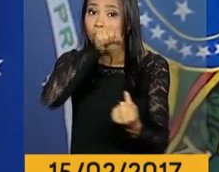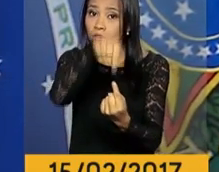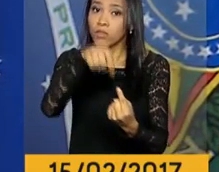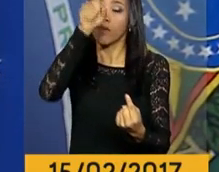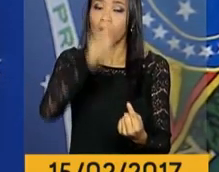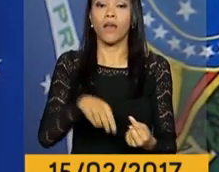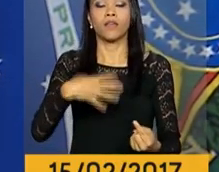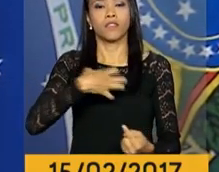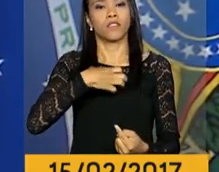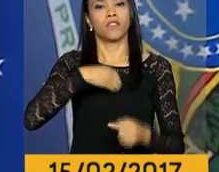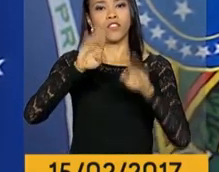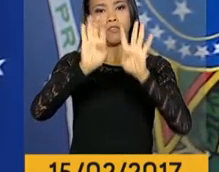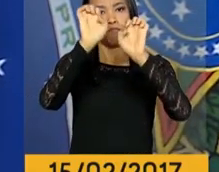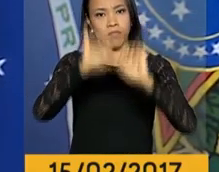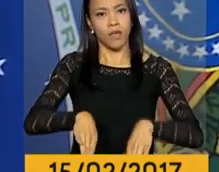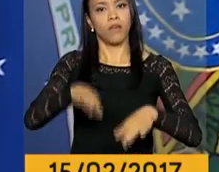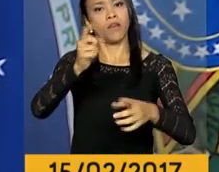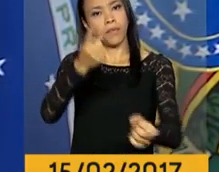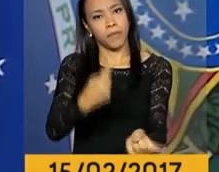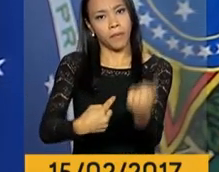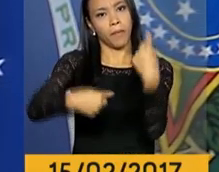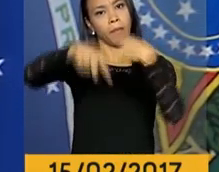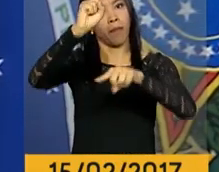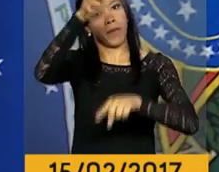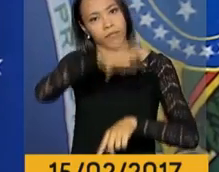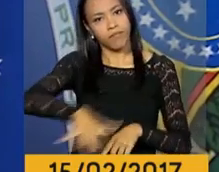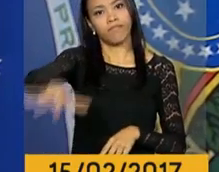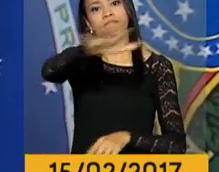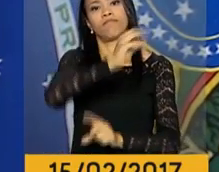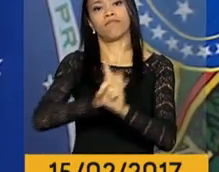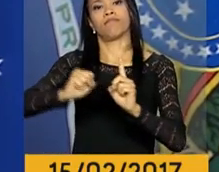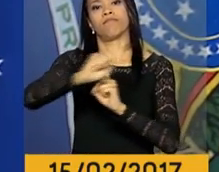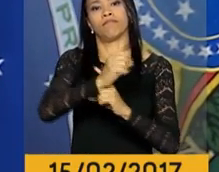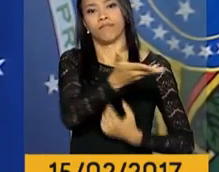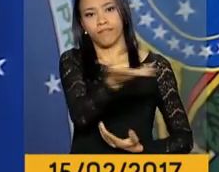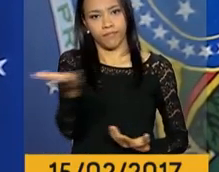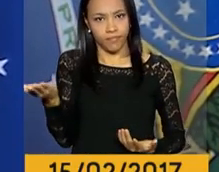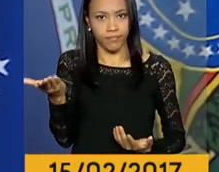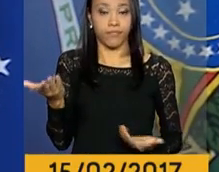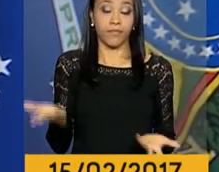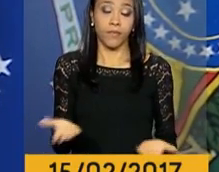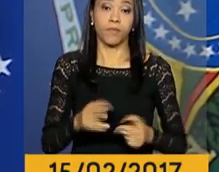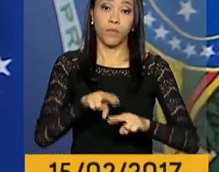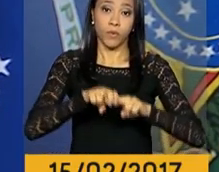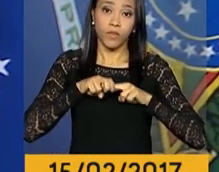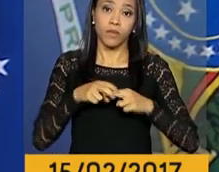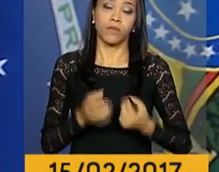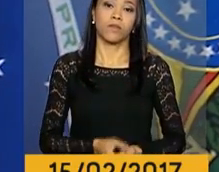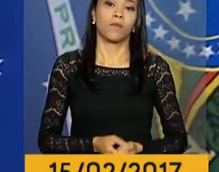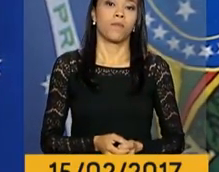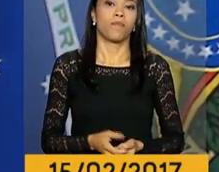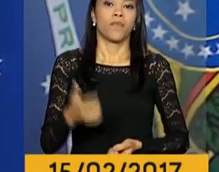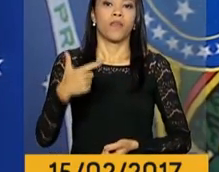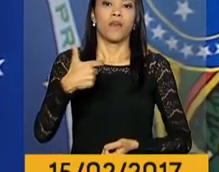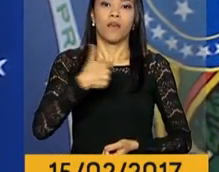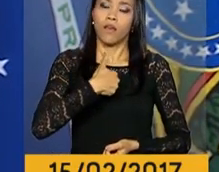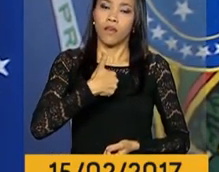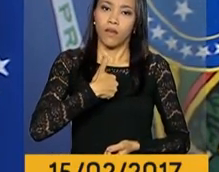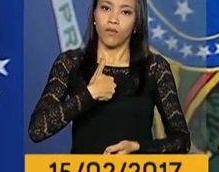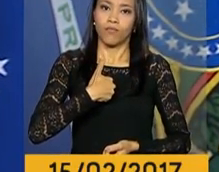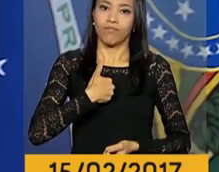bem-estar, a prosperidade eh de todos. E e por isso eu eu tomo a liberdade